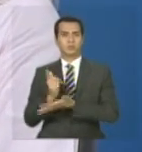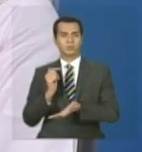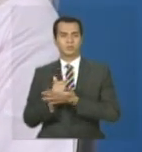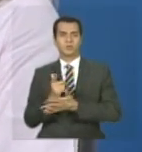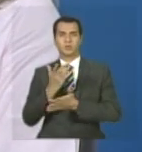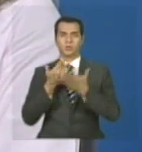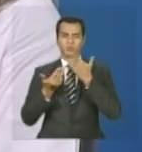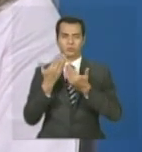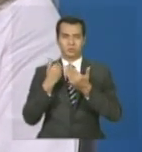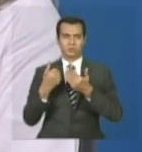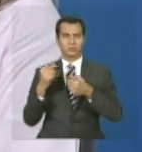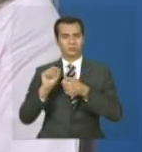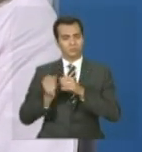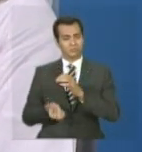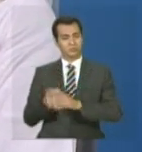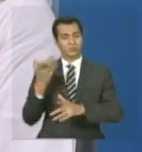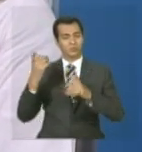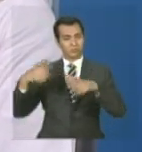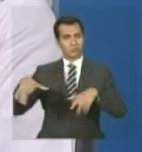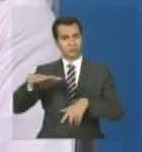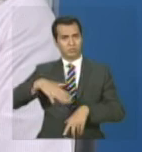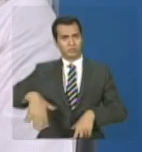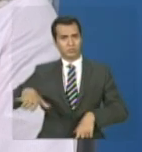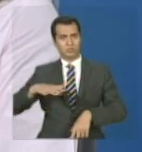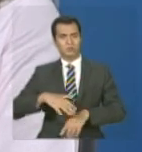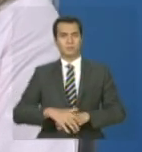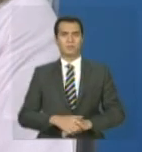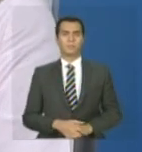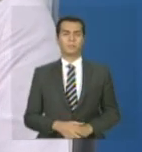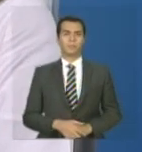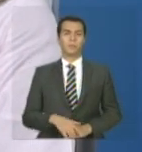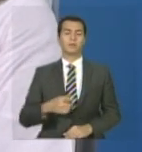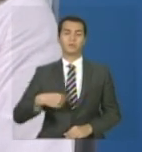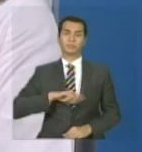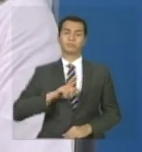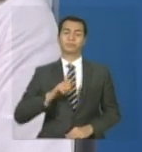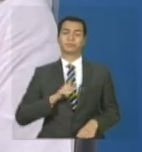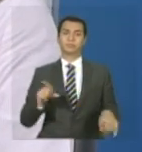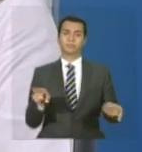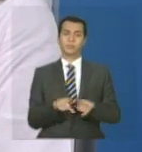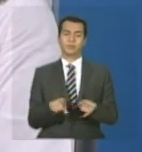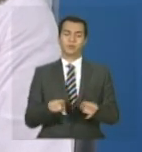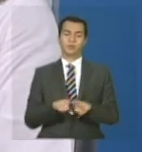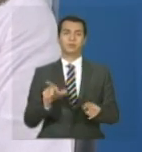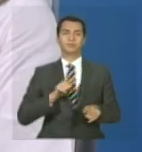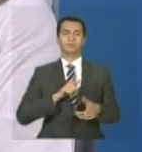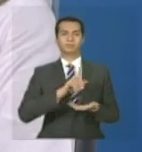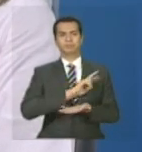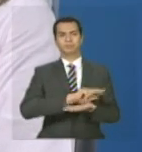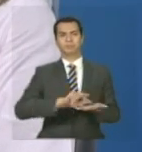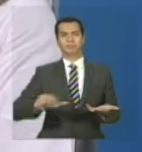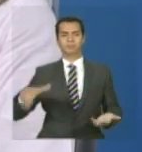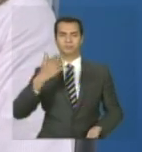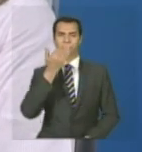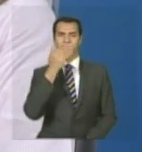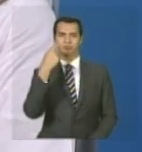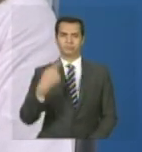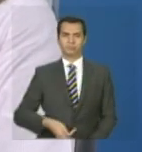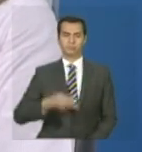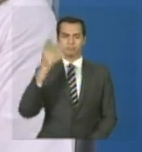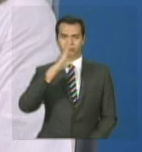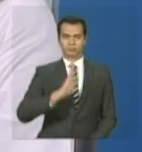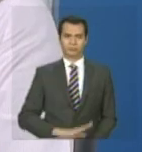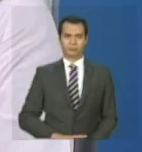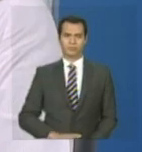de uma maneira sustentável. Nós temos uma riquíssima diversidade de alimentos no Brasil. O Brasil,